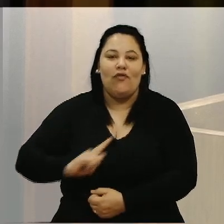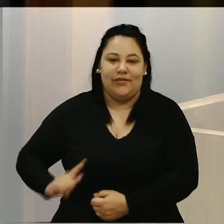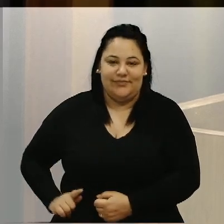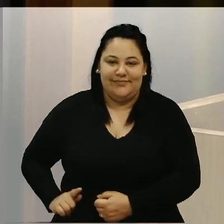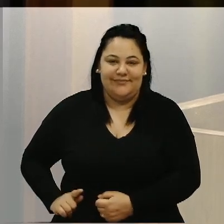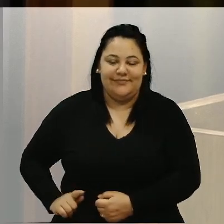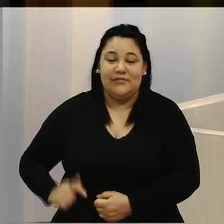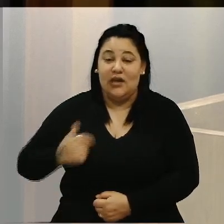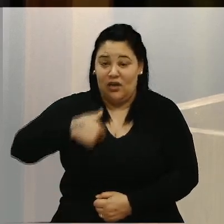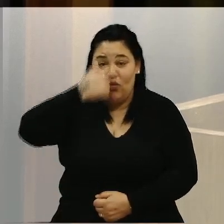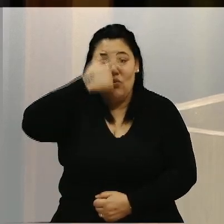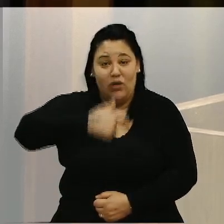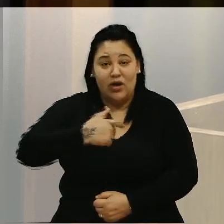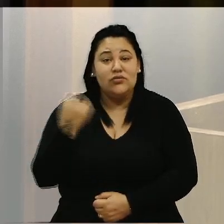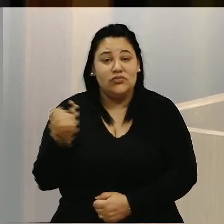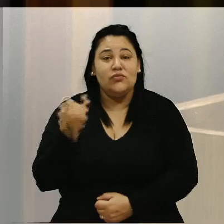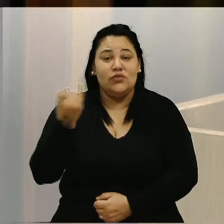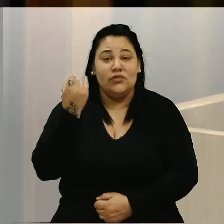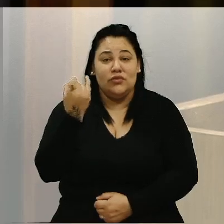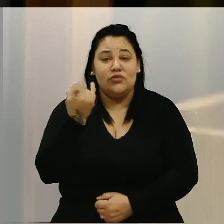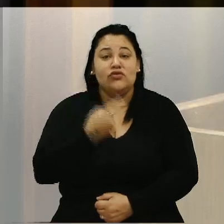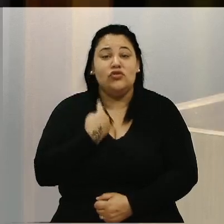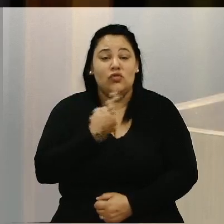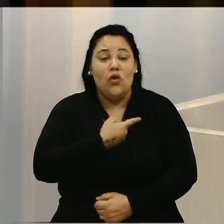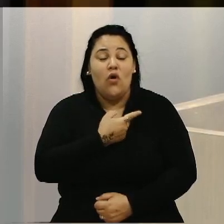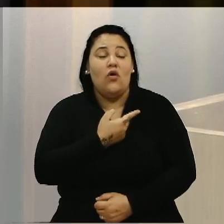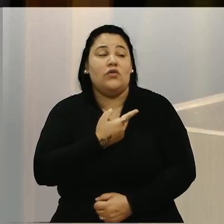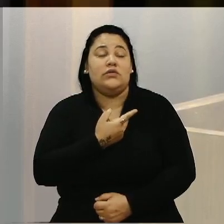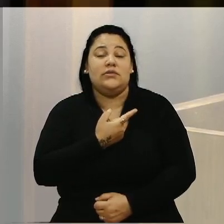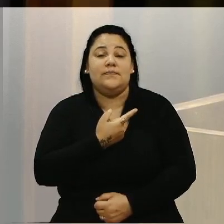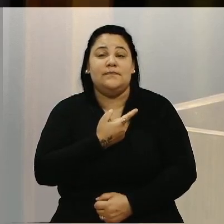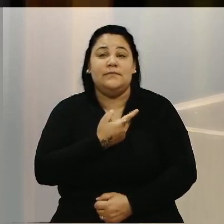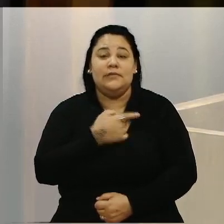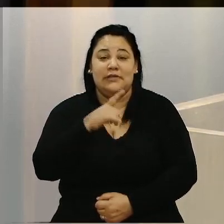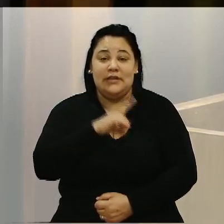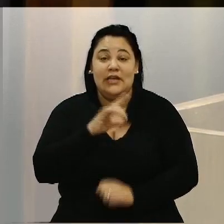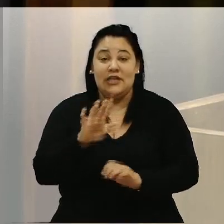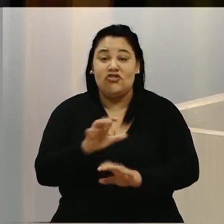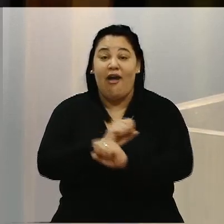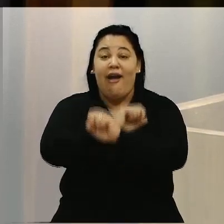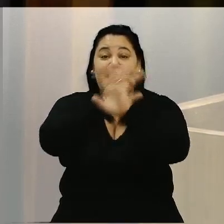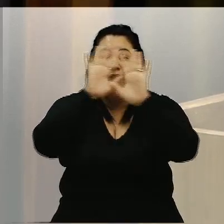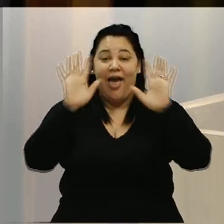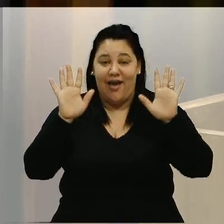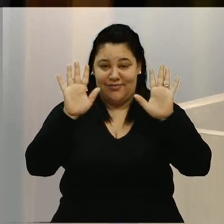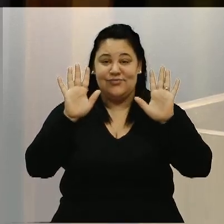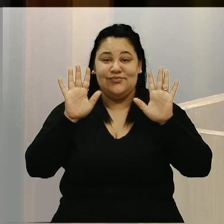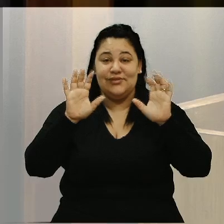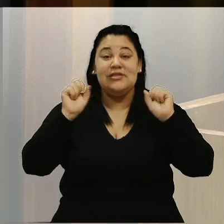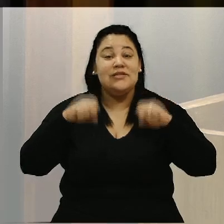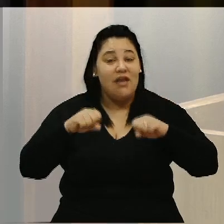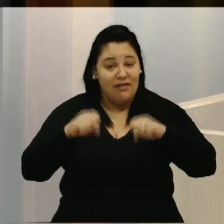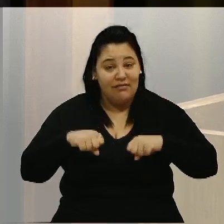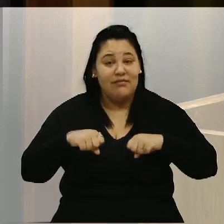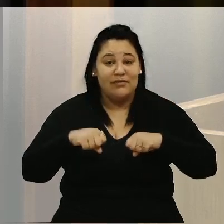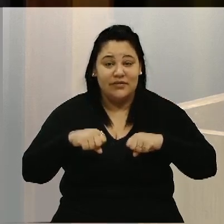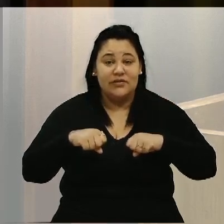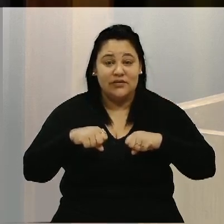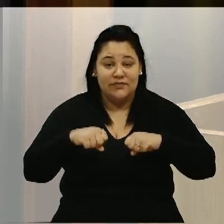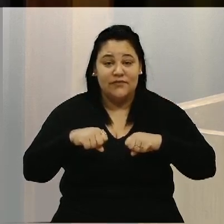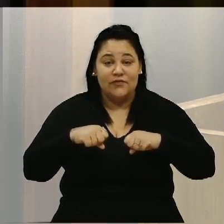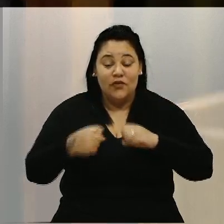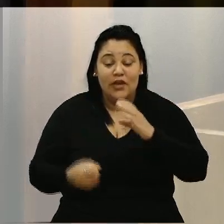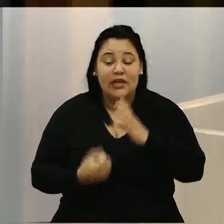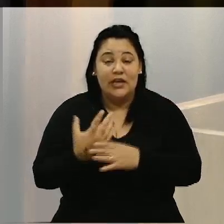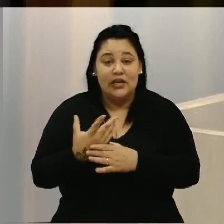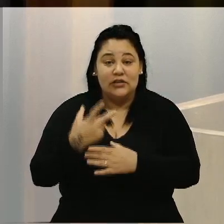acho importante a gente ter essa clareza de que foi através da política pública